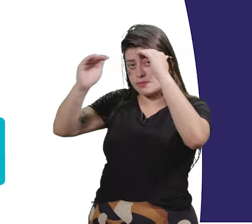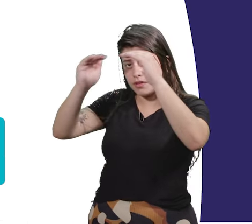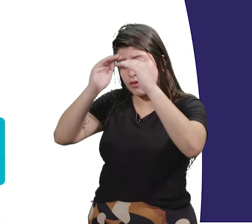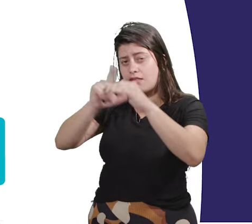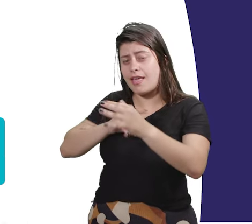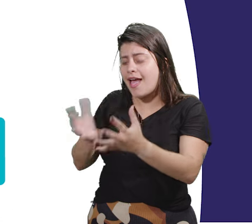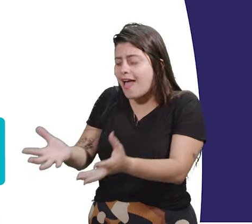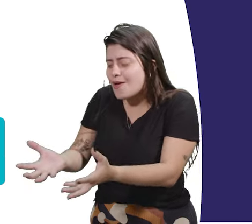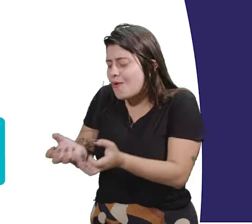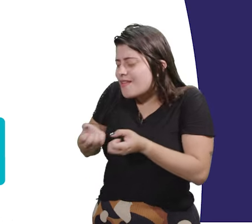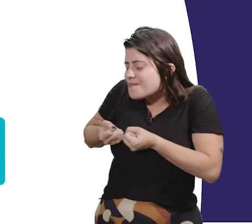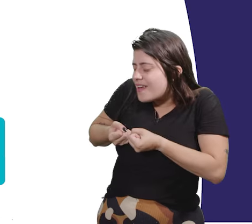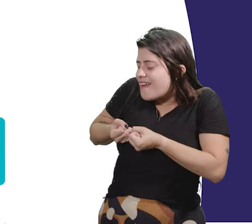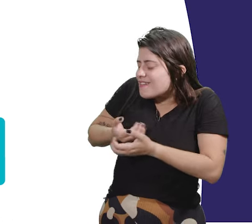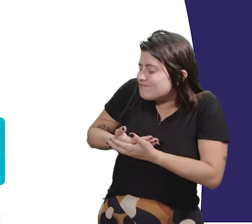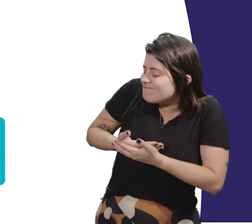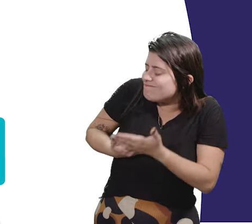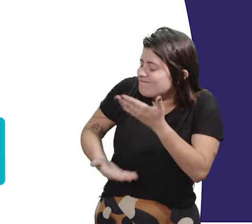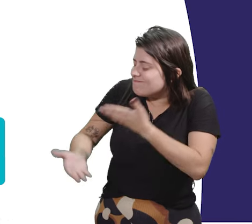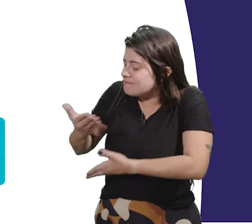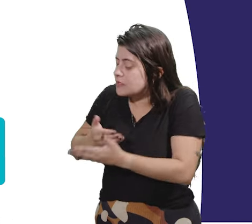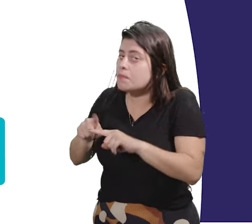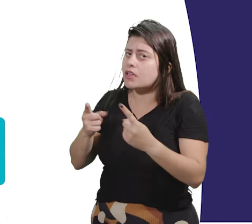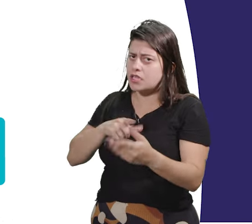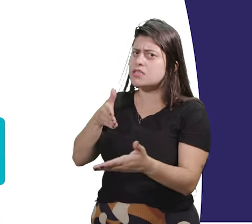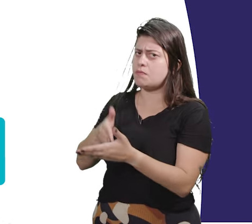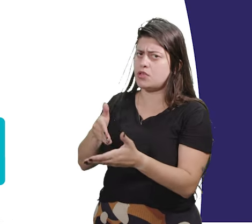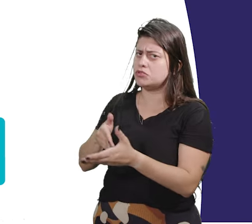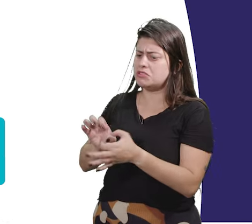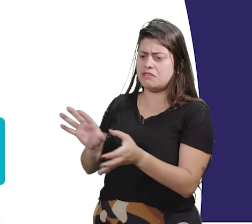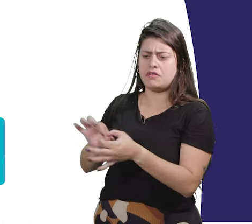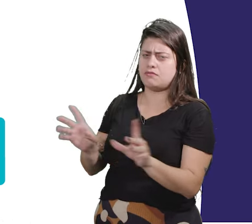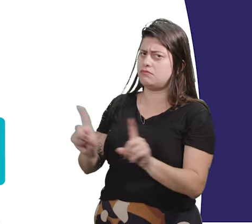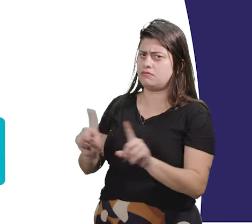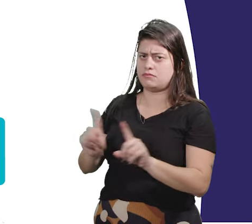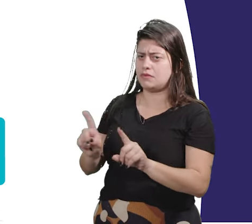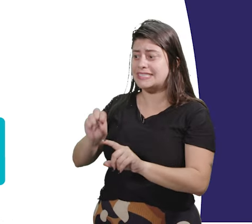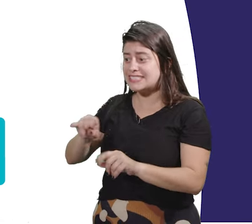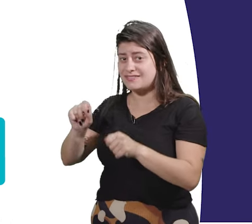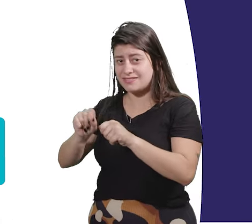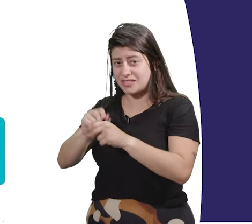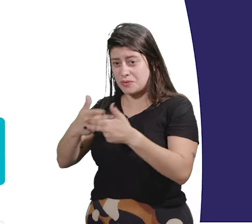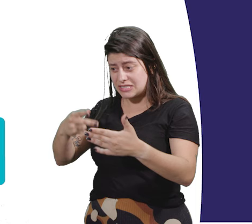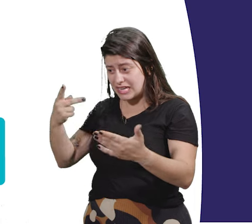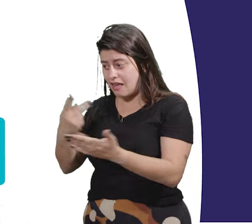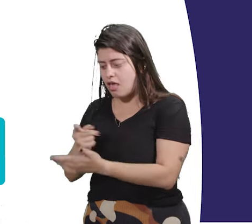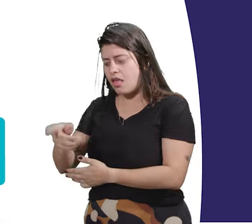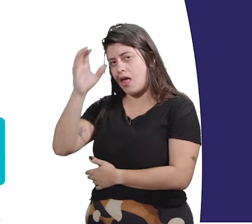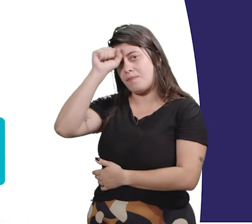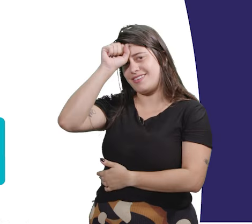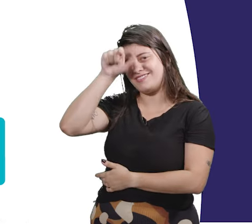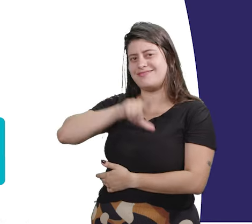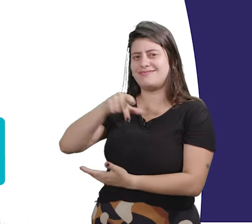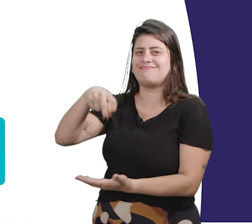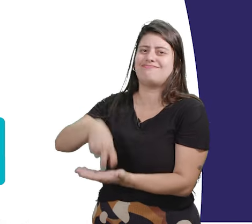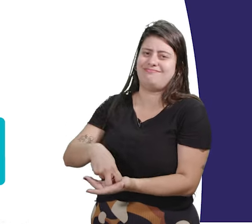gente encontra limites, autoridade, a criança aprende sobre consequências, mas o principal é esse respeito mútuo. Quando a